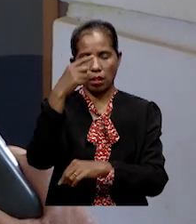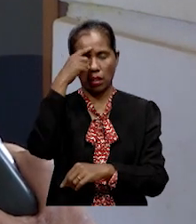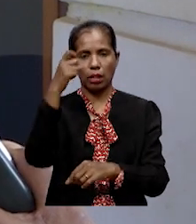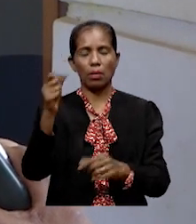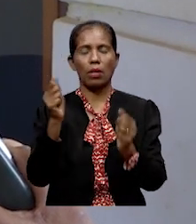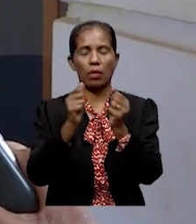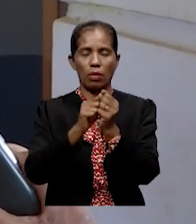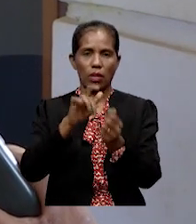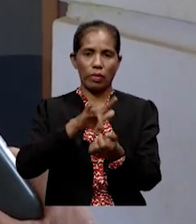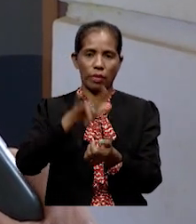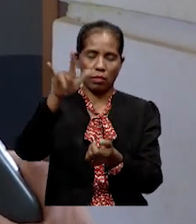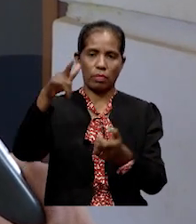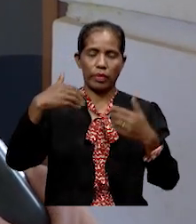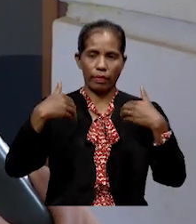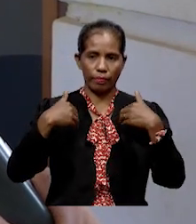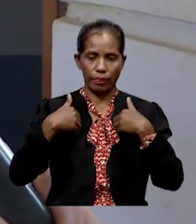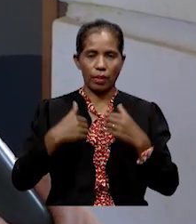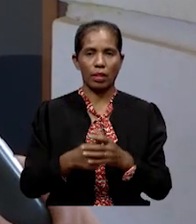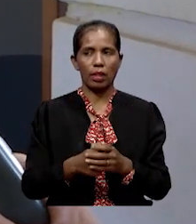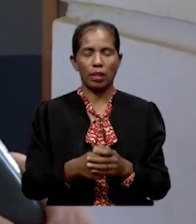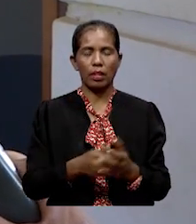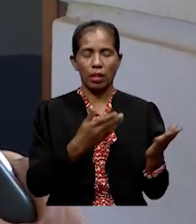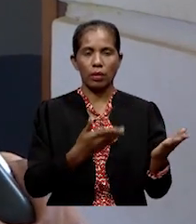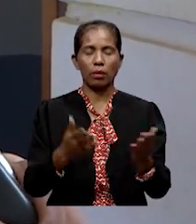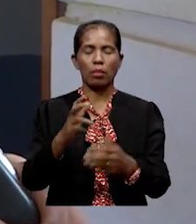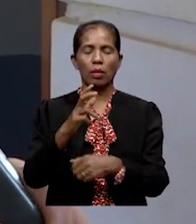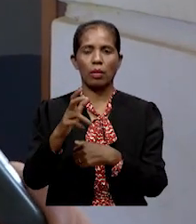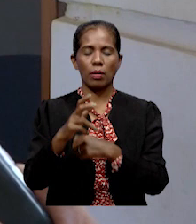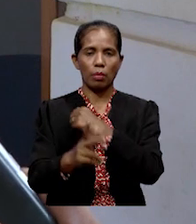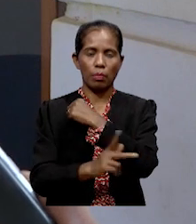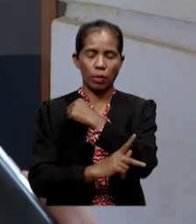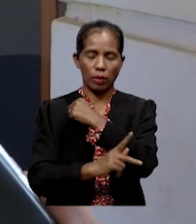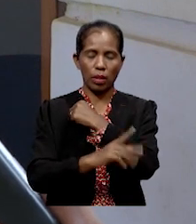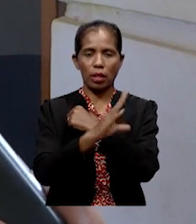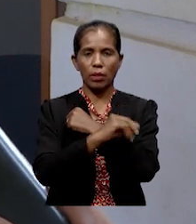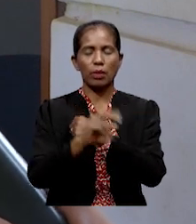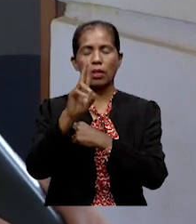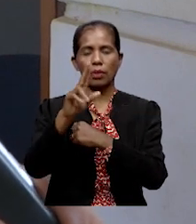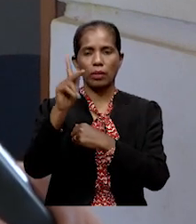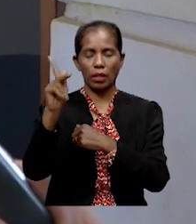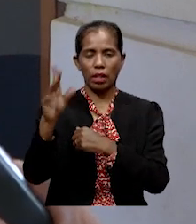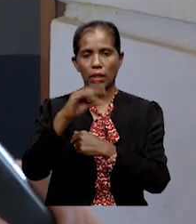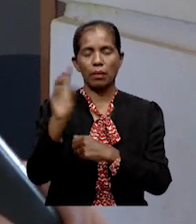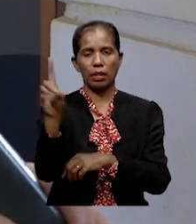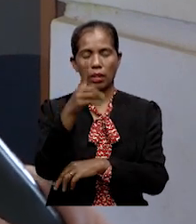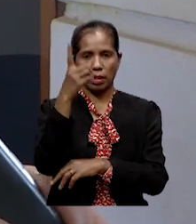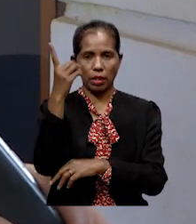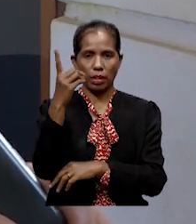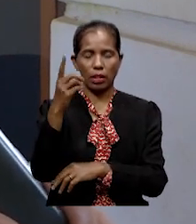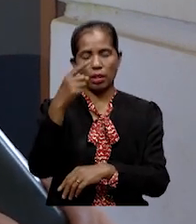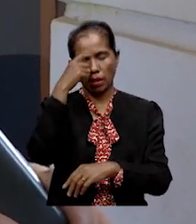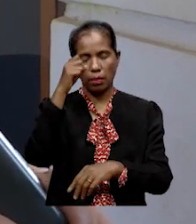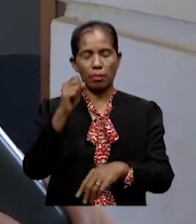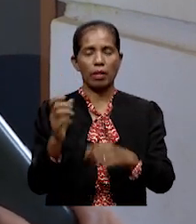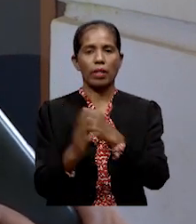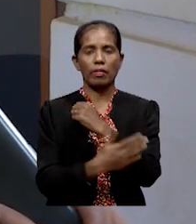avia un bem aqui diaspora ne liu baia Portugal ho Inglaterra ba da der keras tamba avia un sai tuksanulu